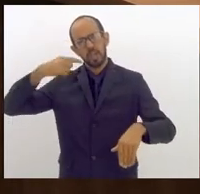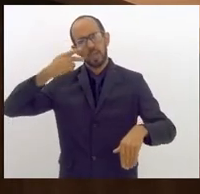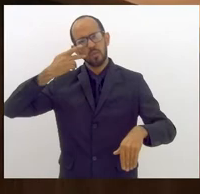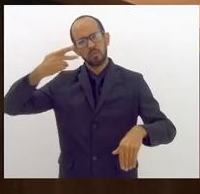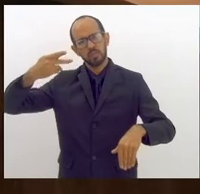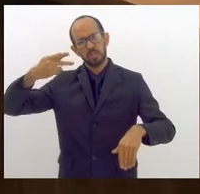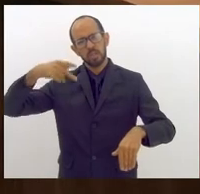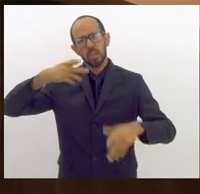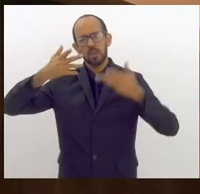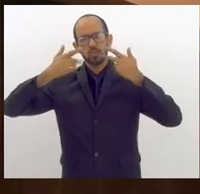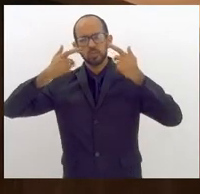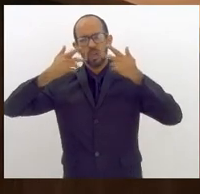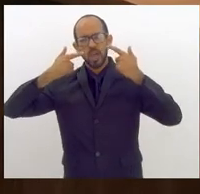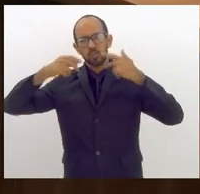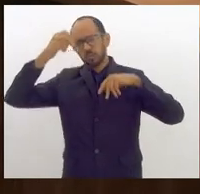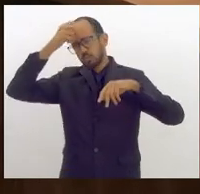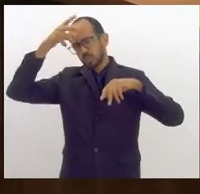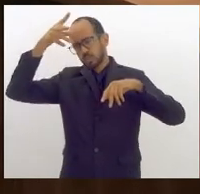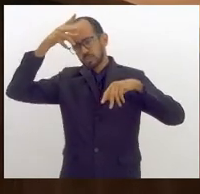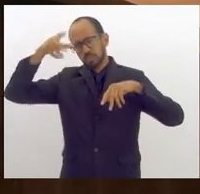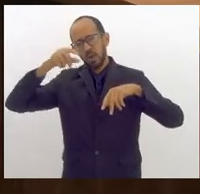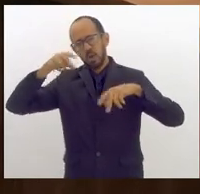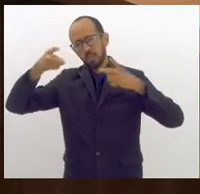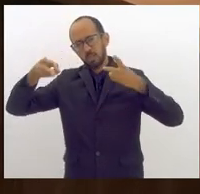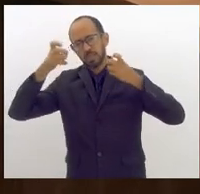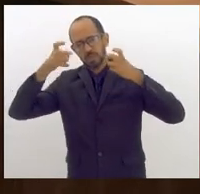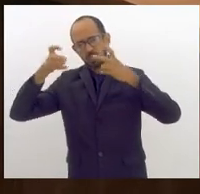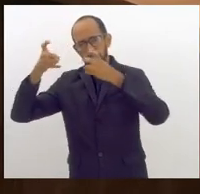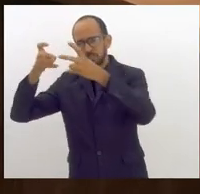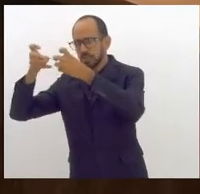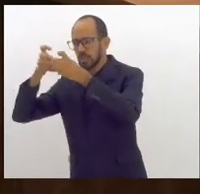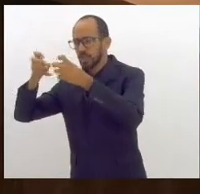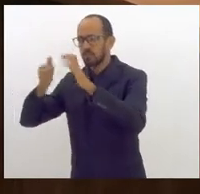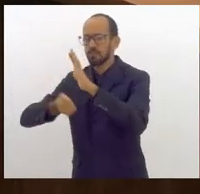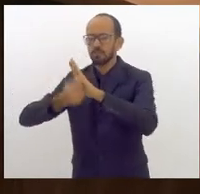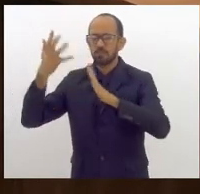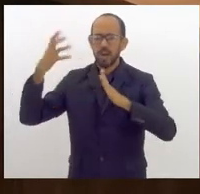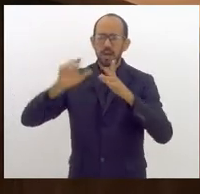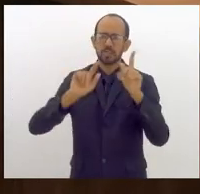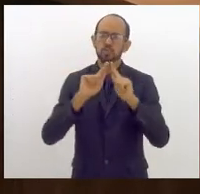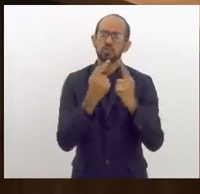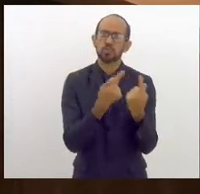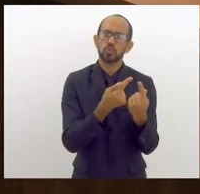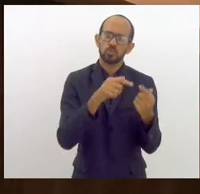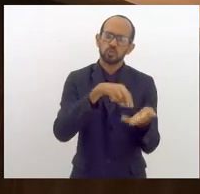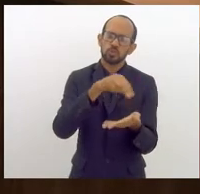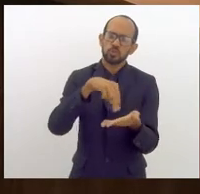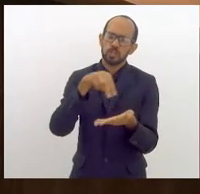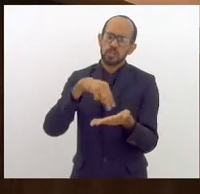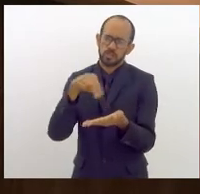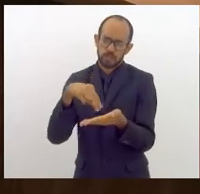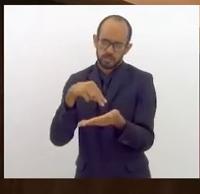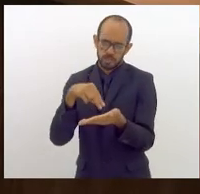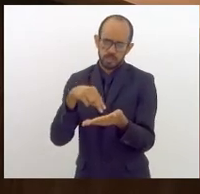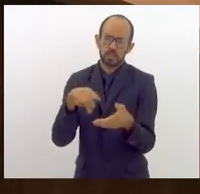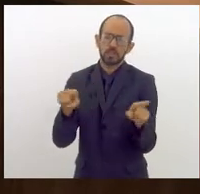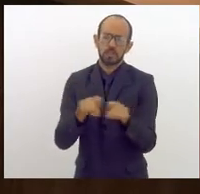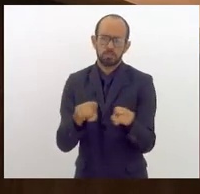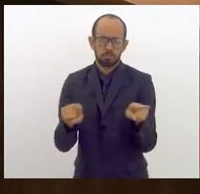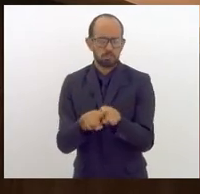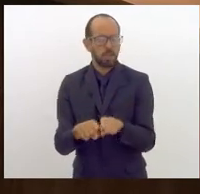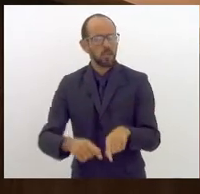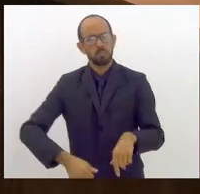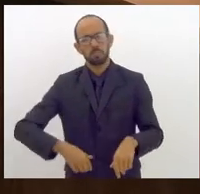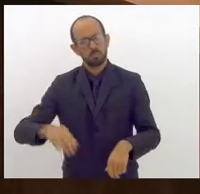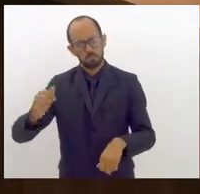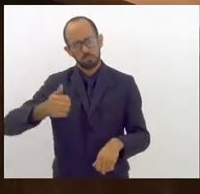municipal do Rio de Janeiro e pude ver várias companhias de dança da favela delas é uma